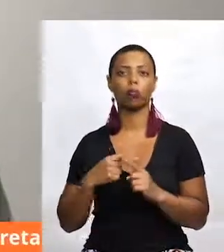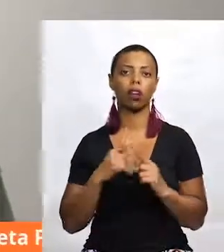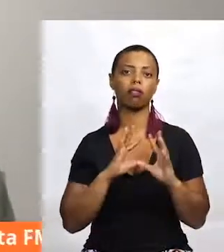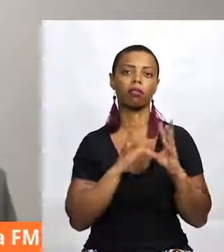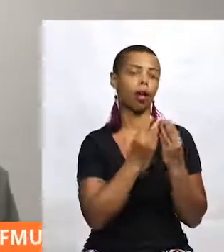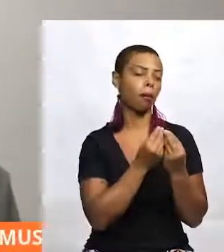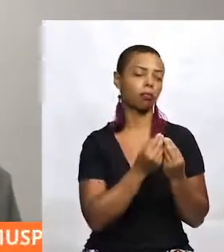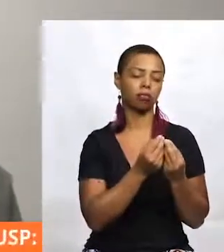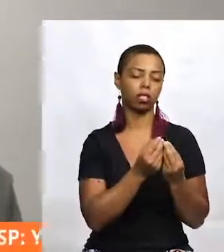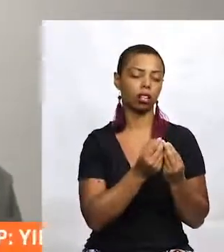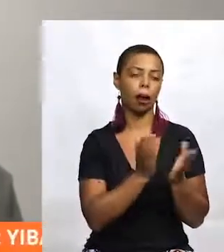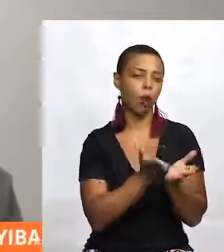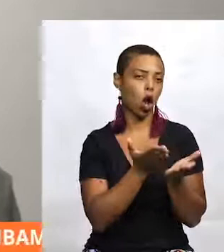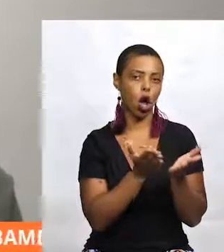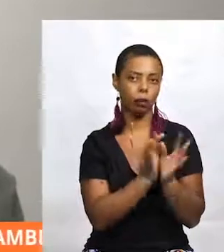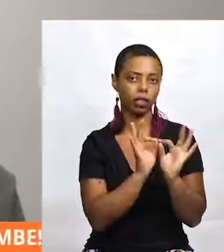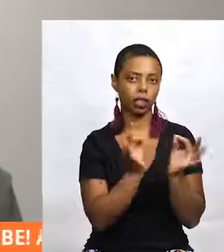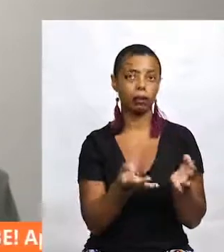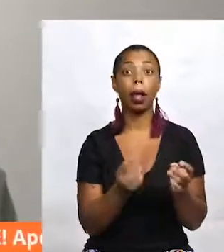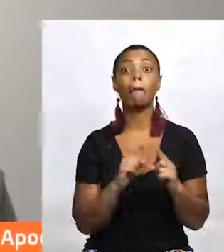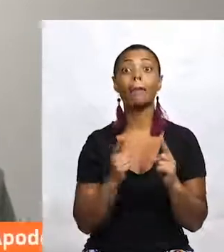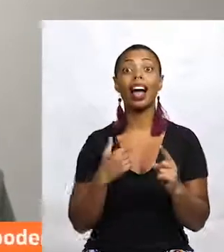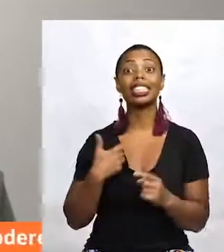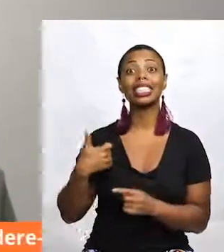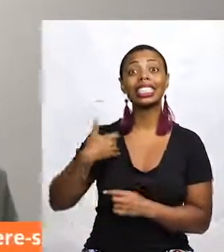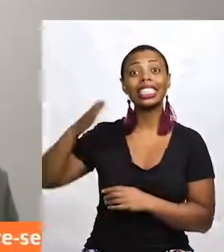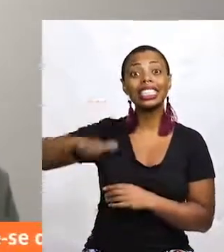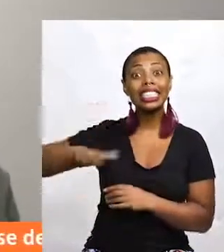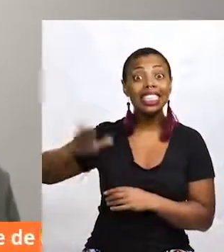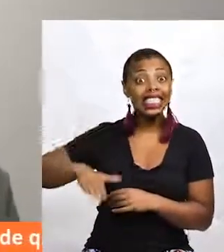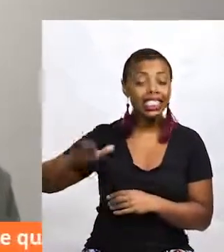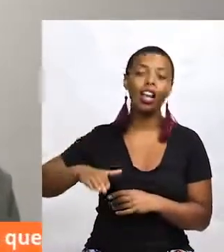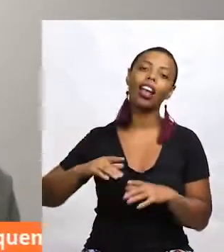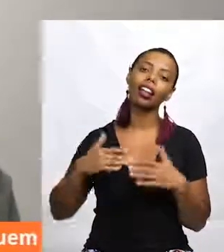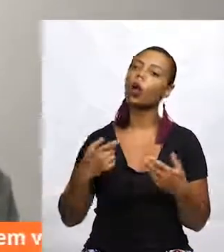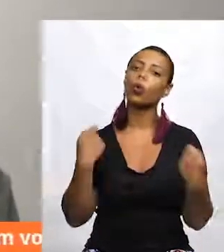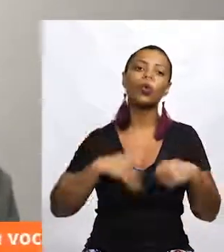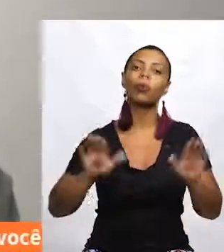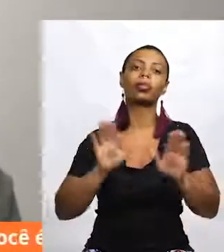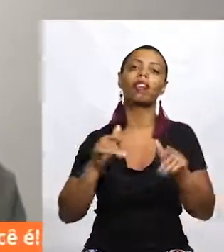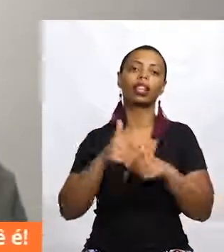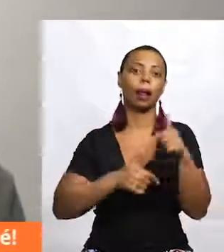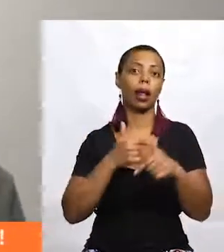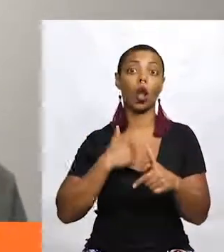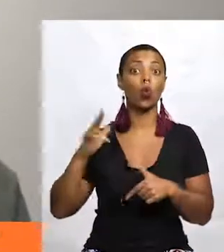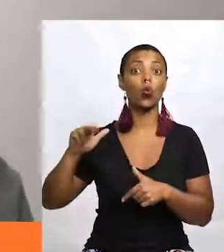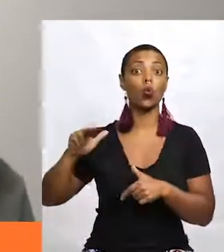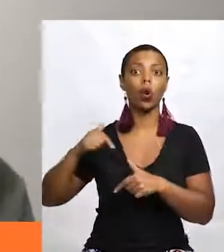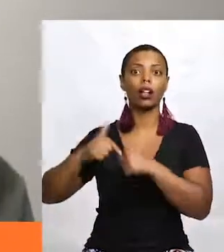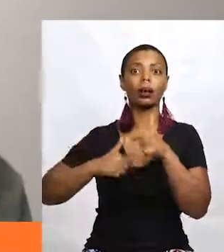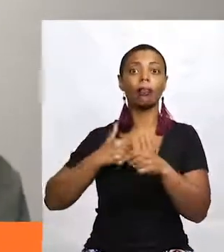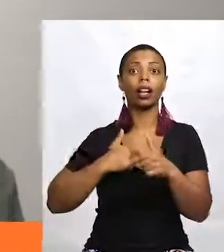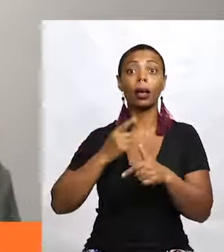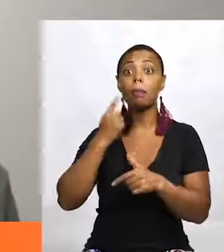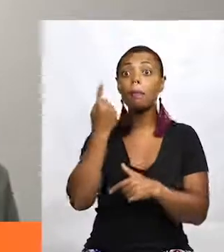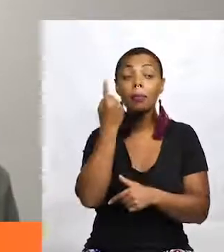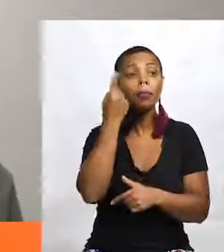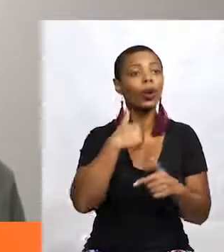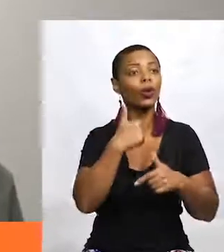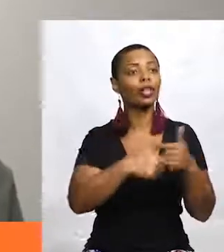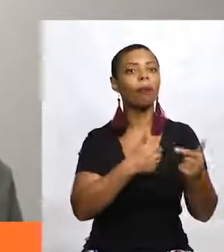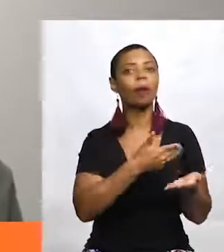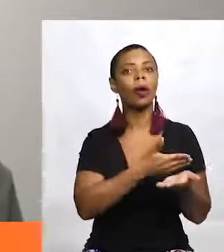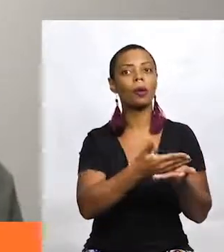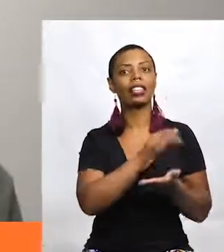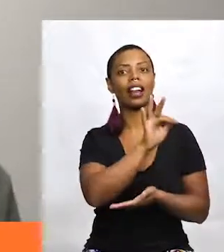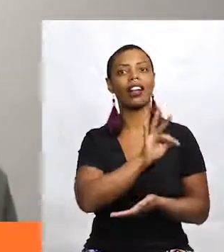pobre, sim. Mas, por eu ser caçula, eu nunca precisei trabalhar. Então, eu nunca trabalhei. Eu trabalhei na universidade. Trabalhei quando eu